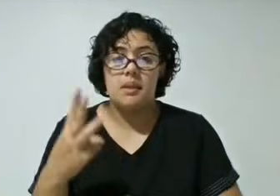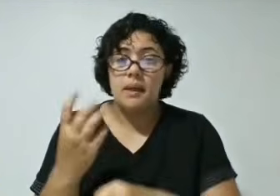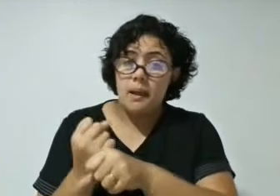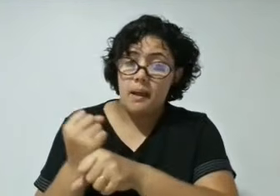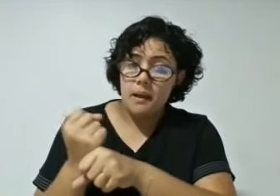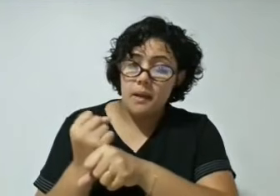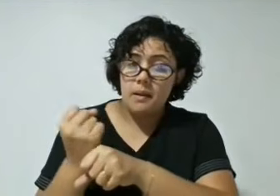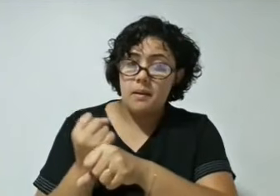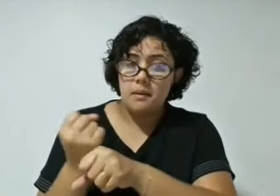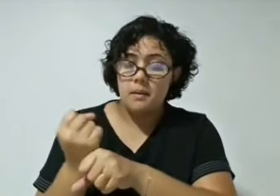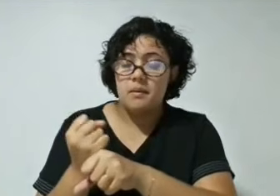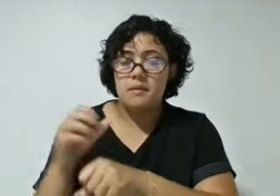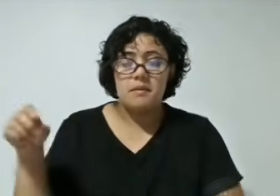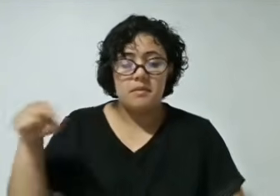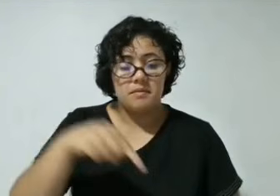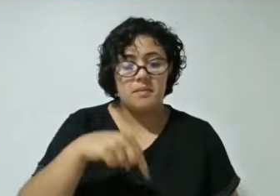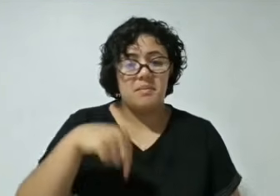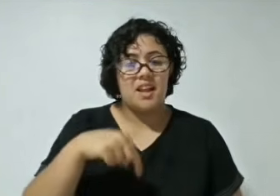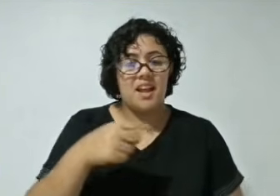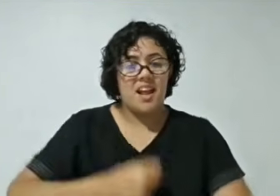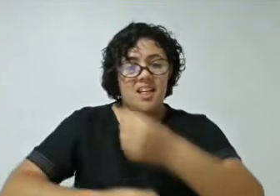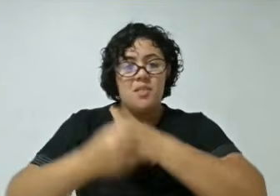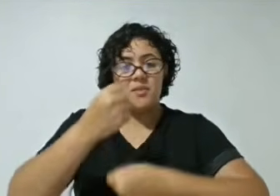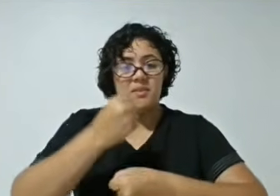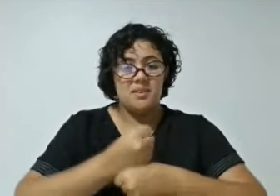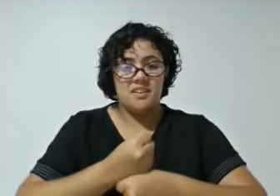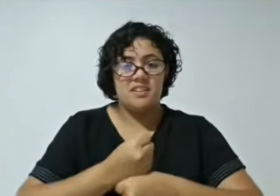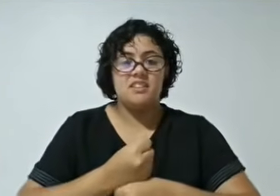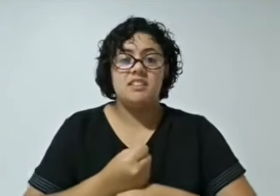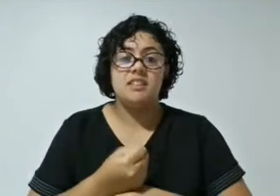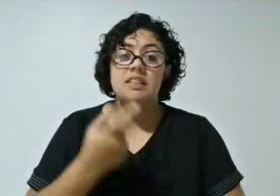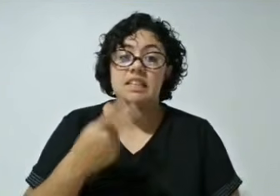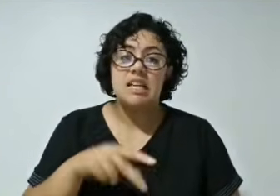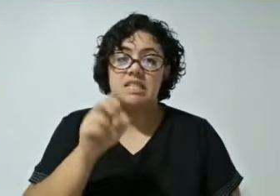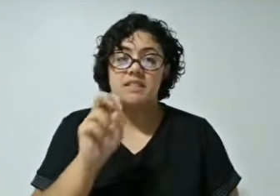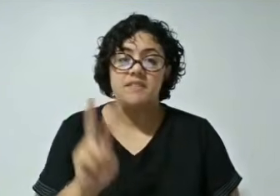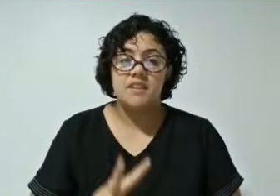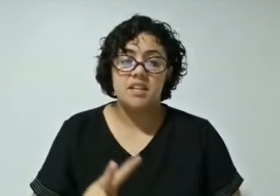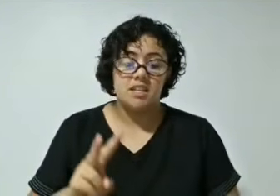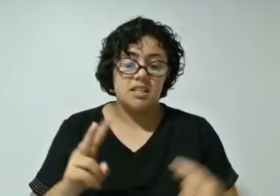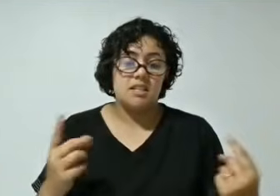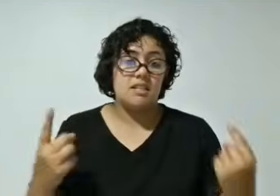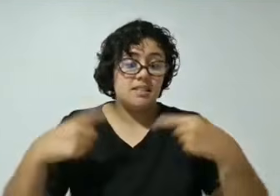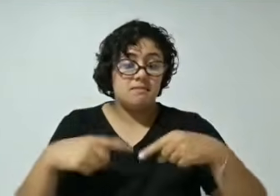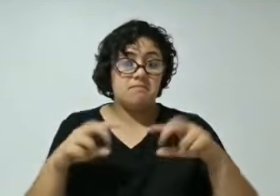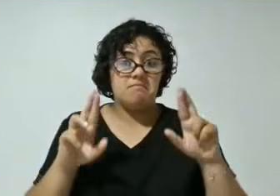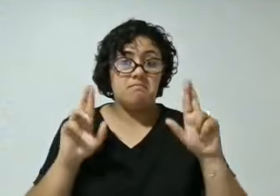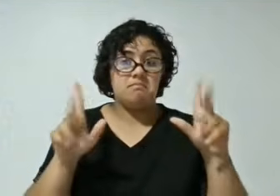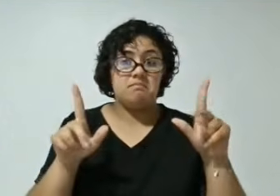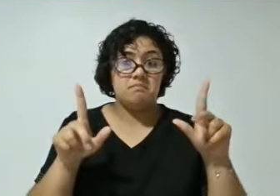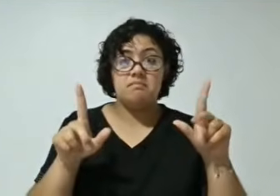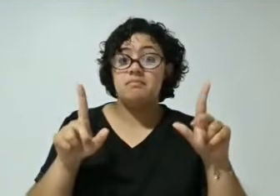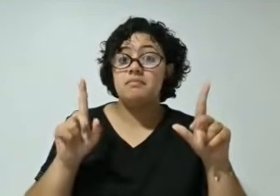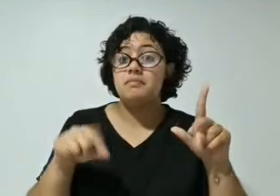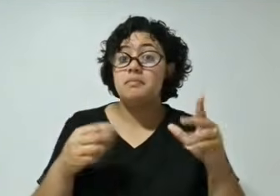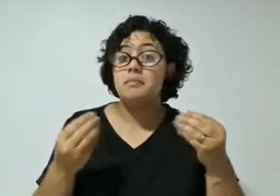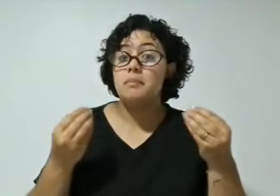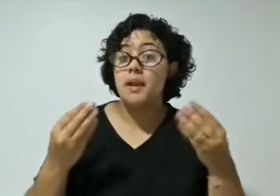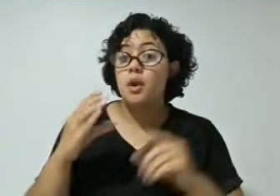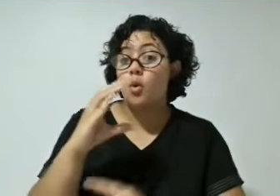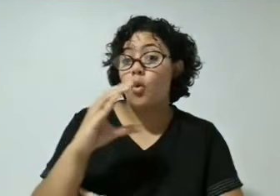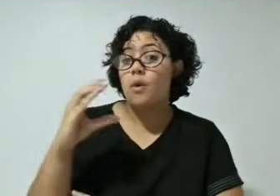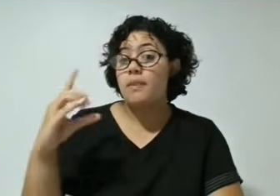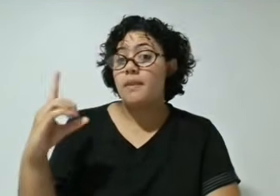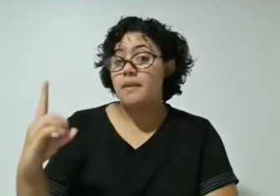e vim para cá ano passado, dessa vez num desafio diferente. Vim para coordenar a